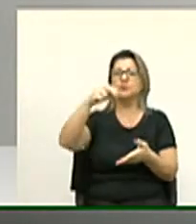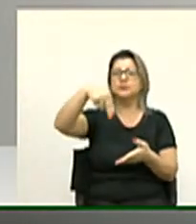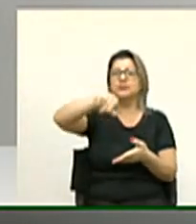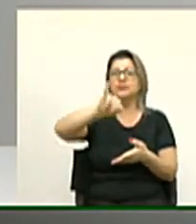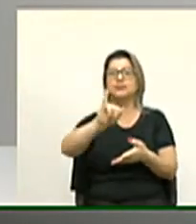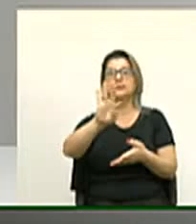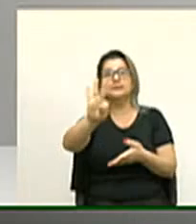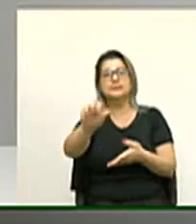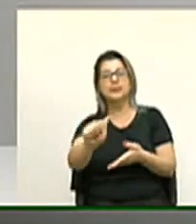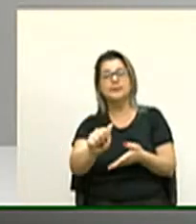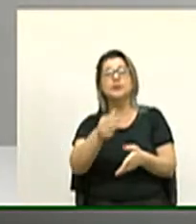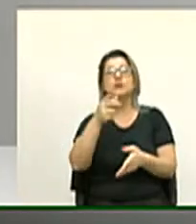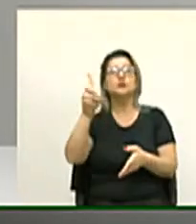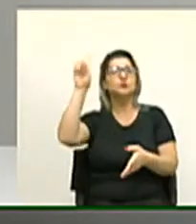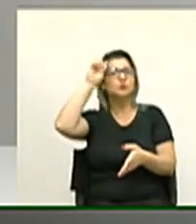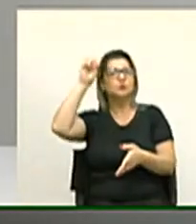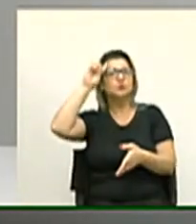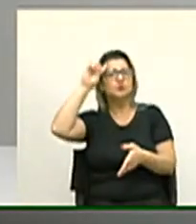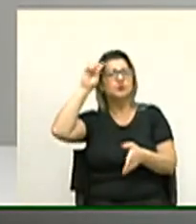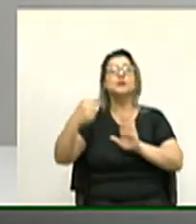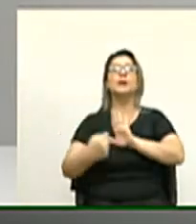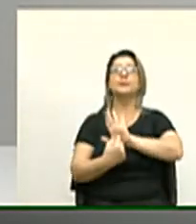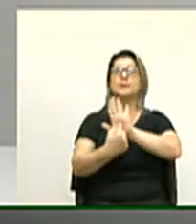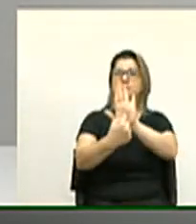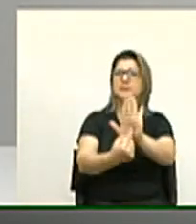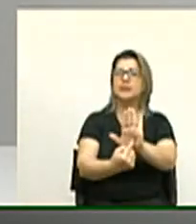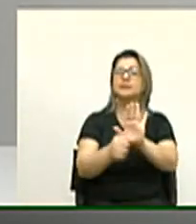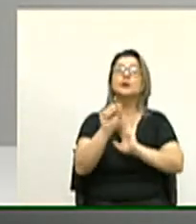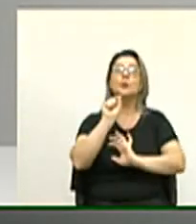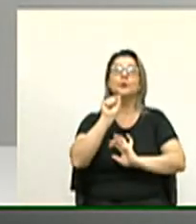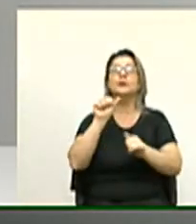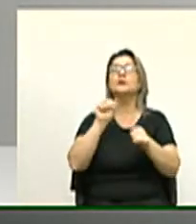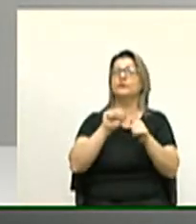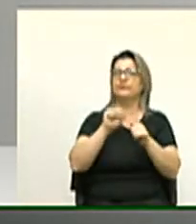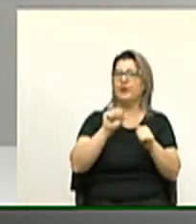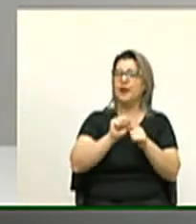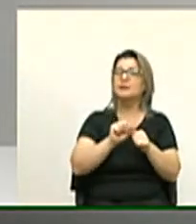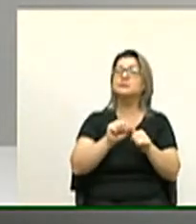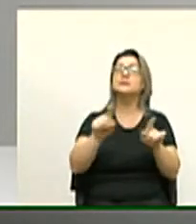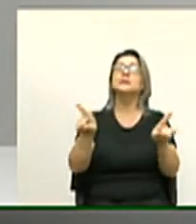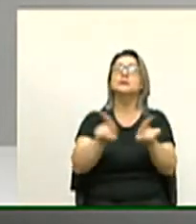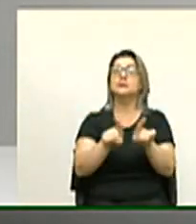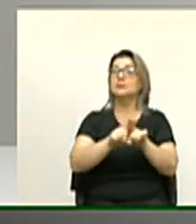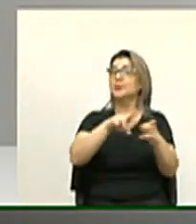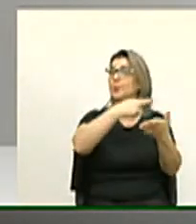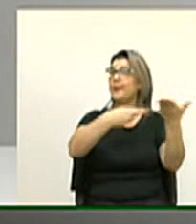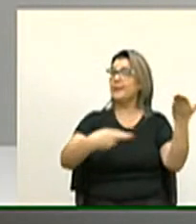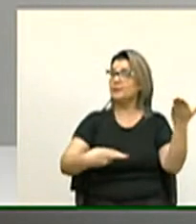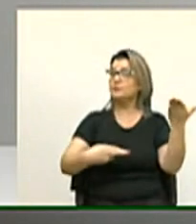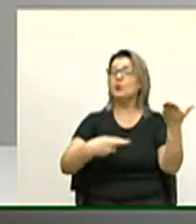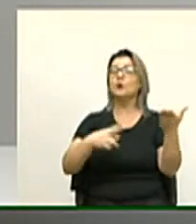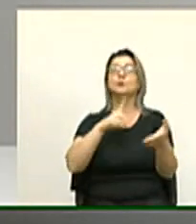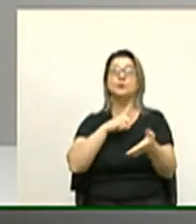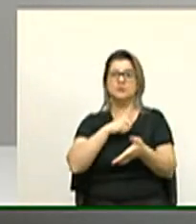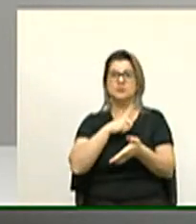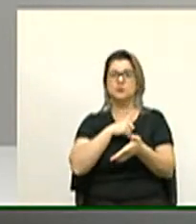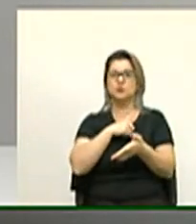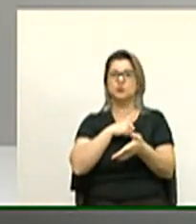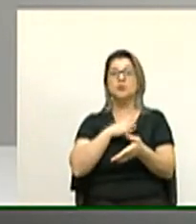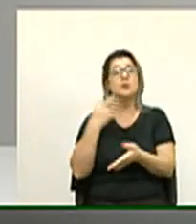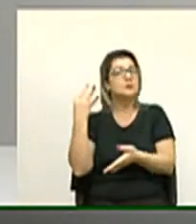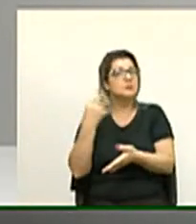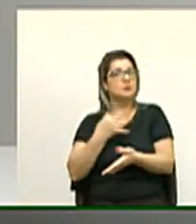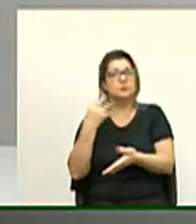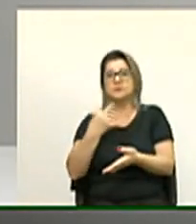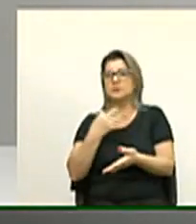apresentado tanto o que tem se feito quanto o planejamento existente. E, com certeza, tudo o